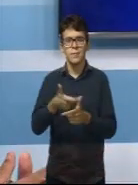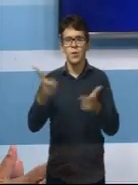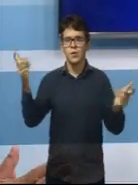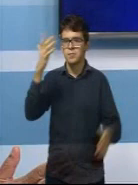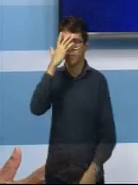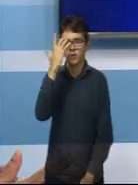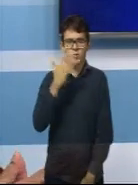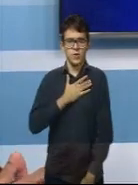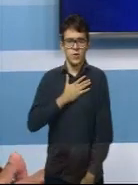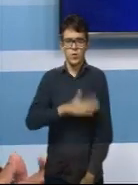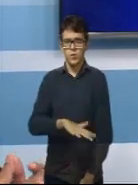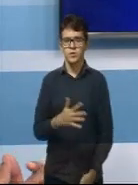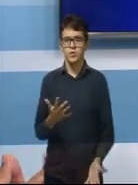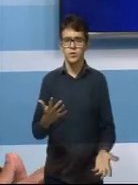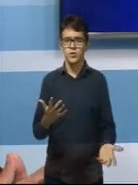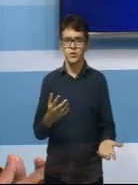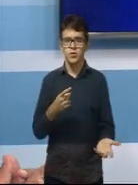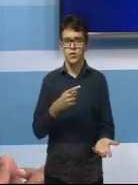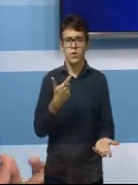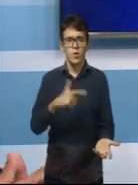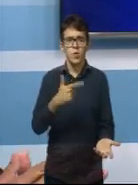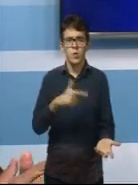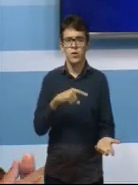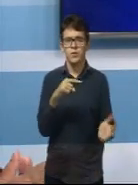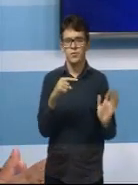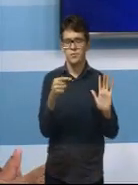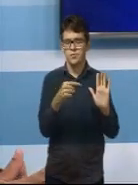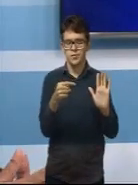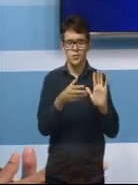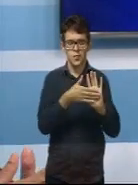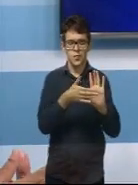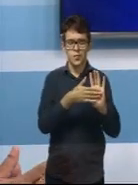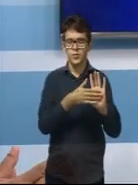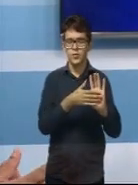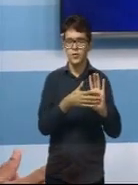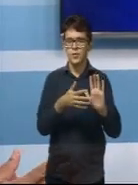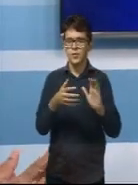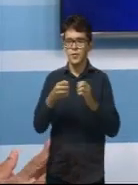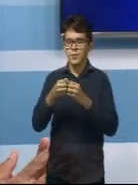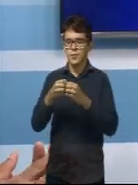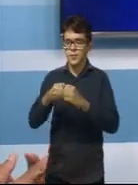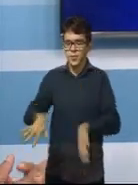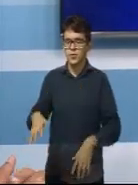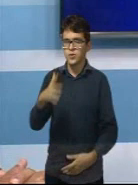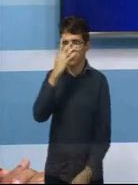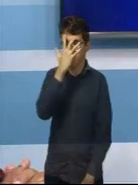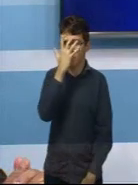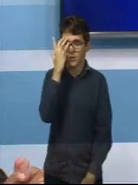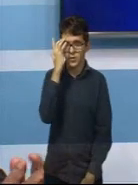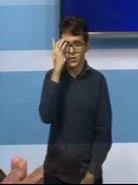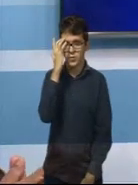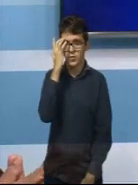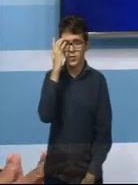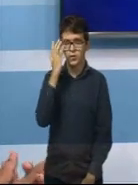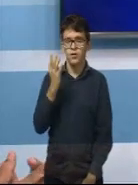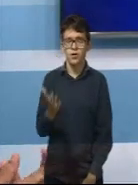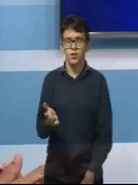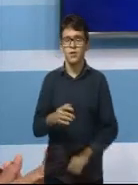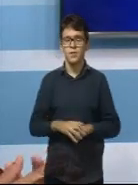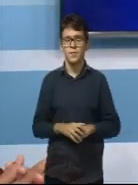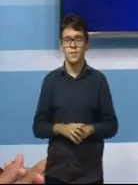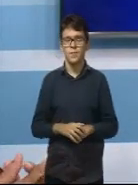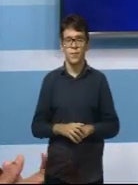troianos. Porque não agrada aos que estão ameaçados de perder parte dos seus privilégios, desagrada